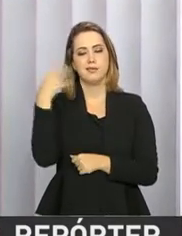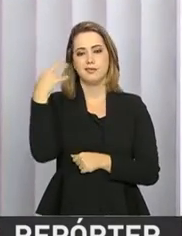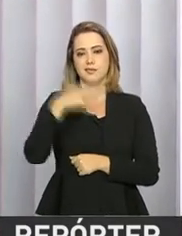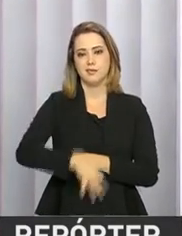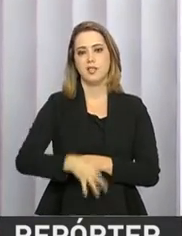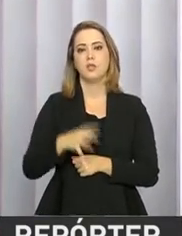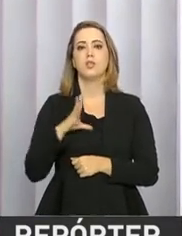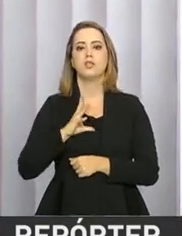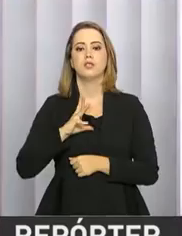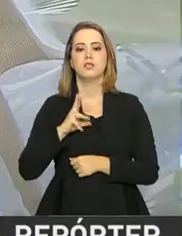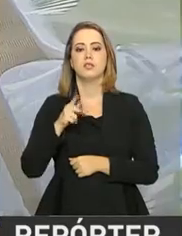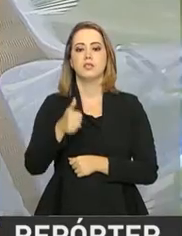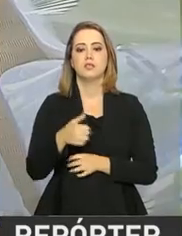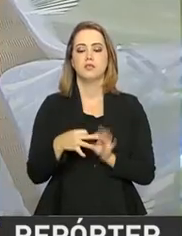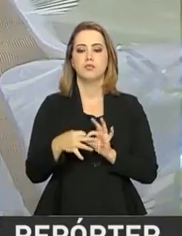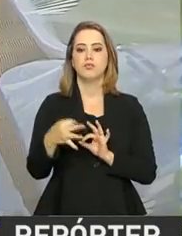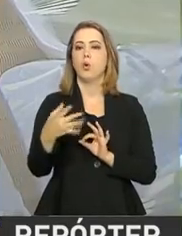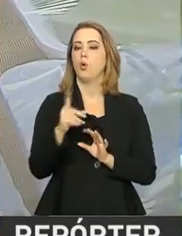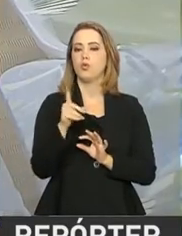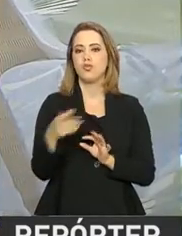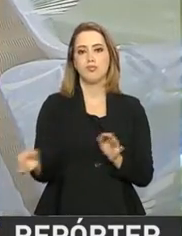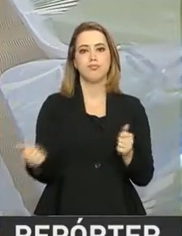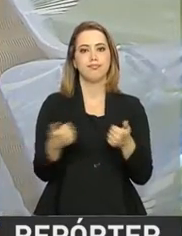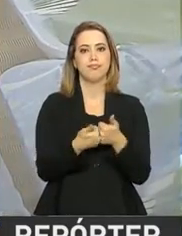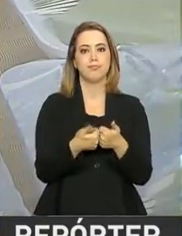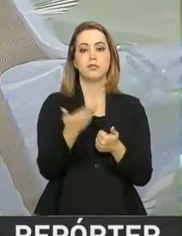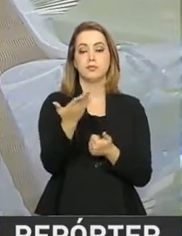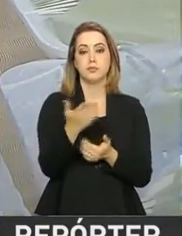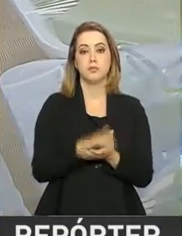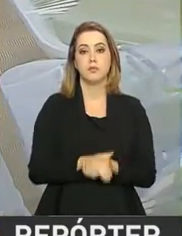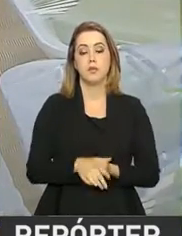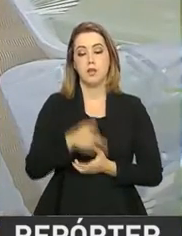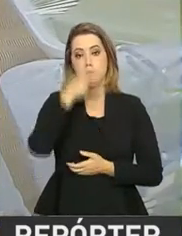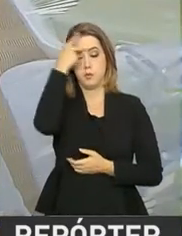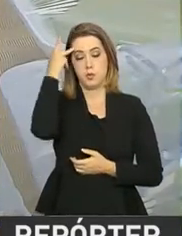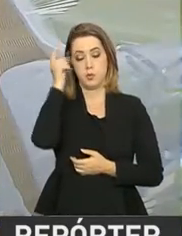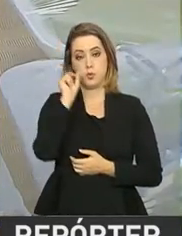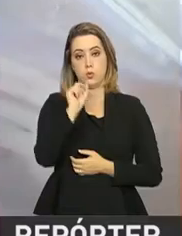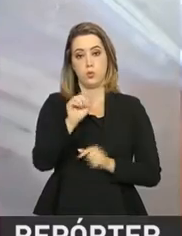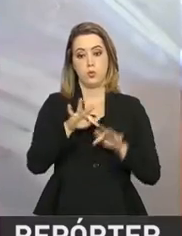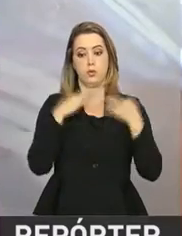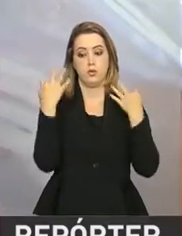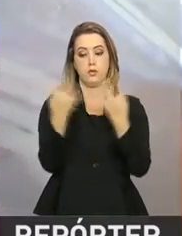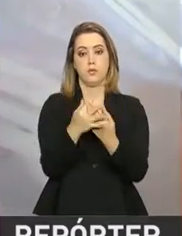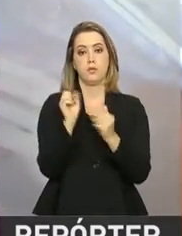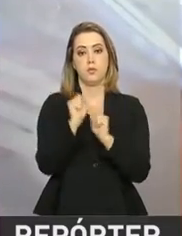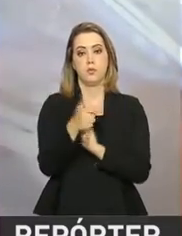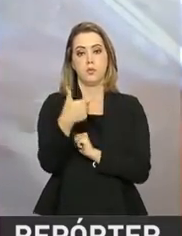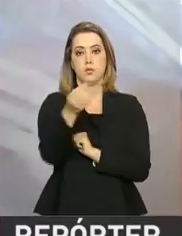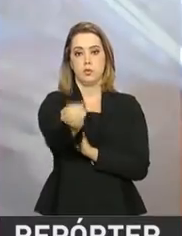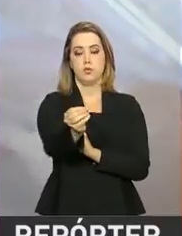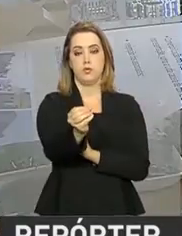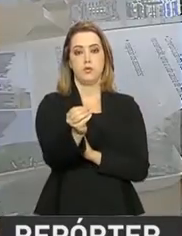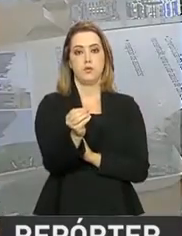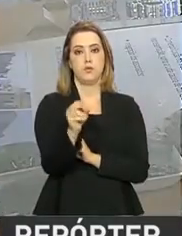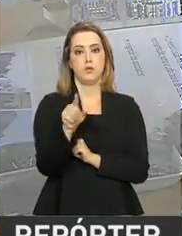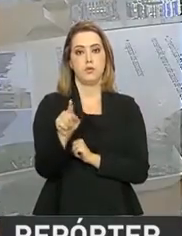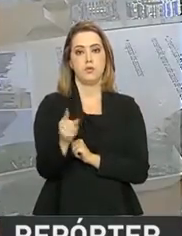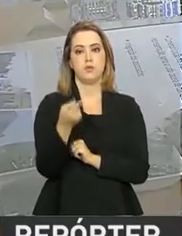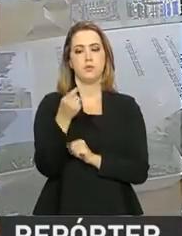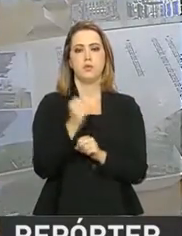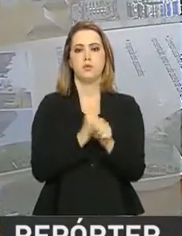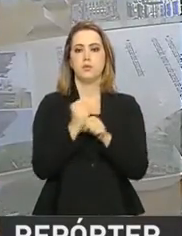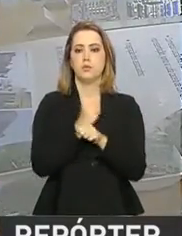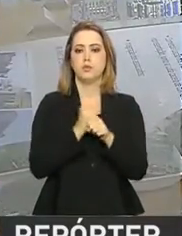o time onde área distante uma agricultor familiar pode vender até 20 mil reais por ano para cada instituição já as